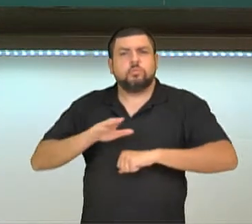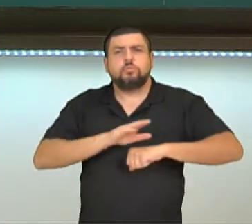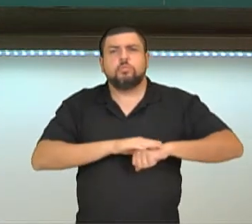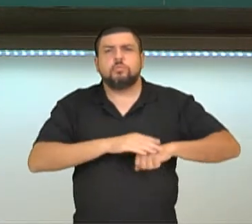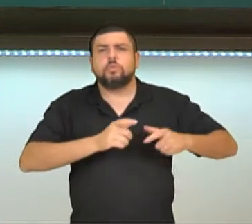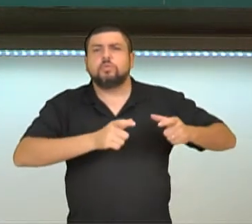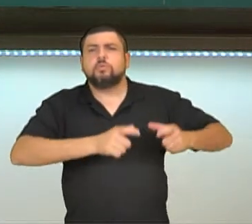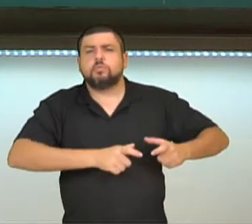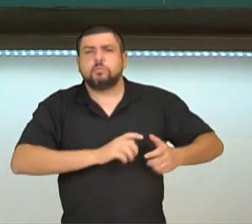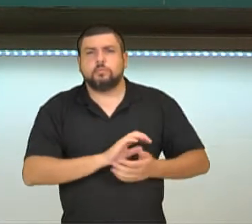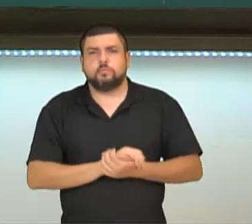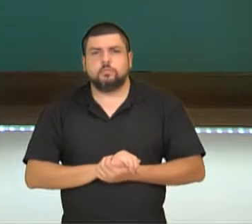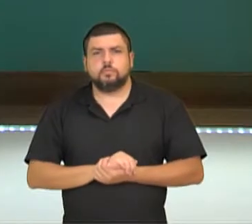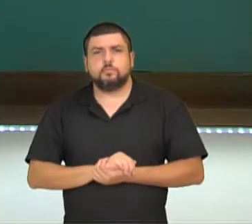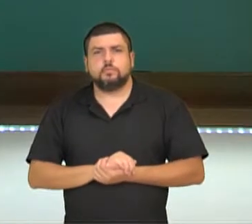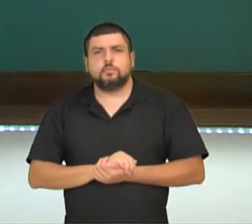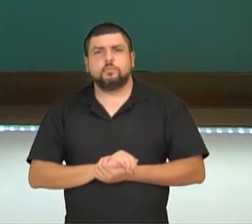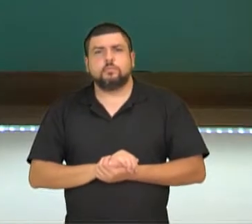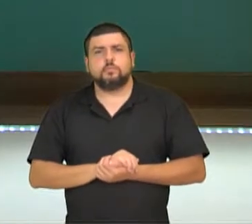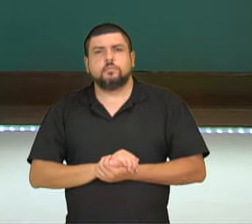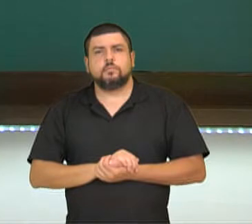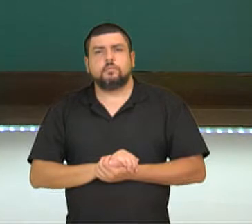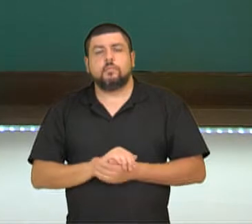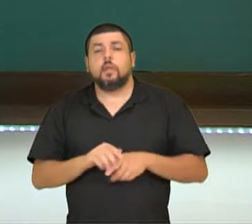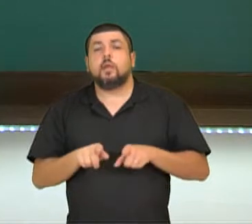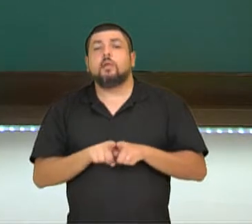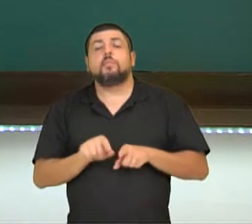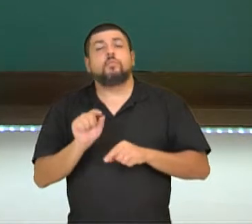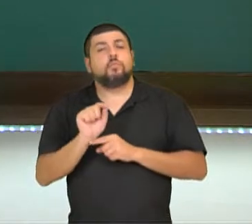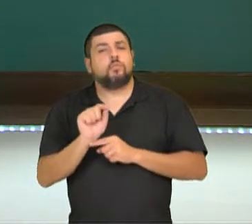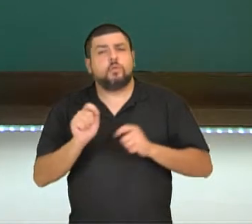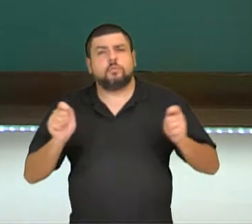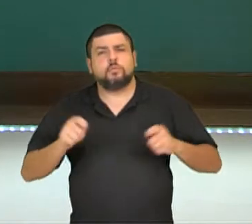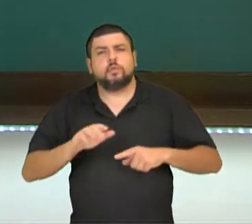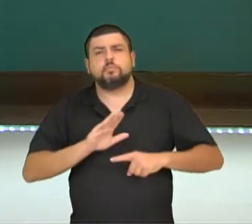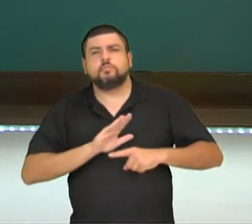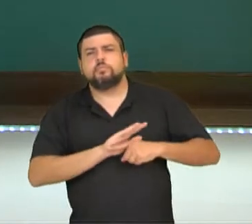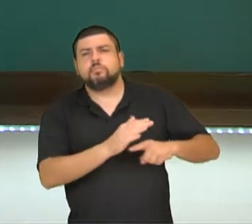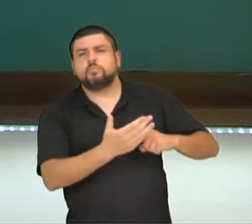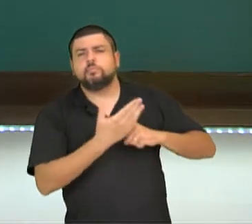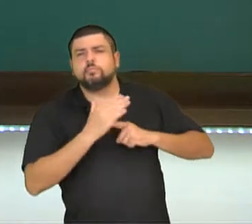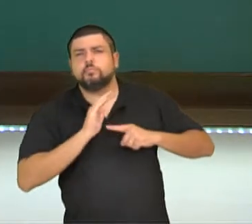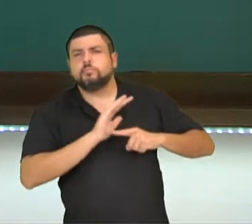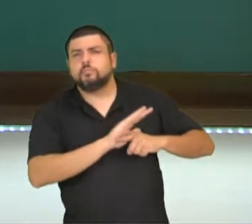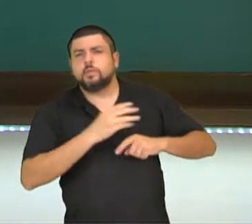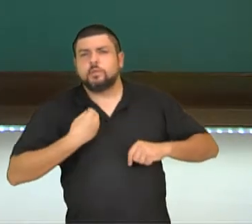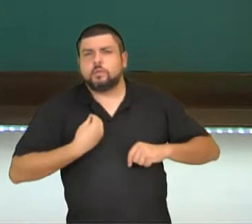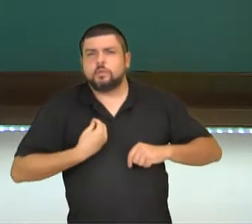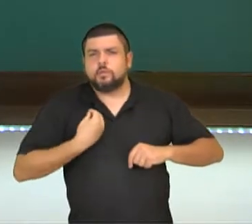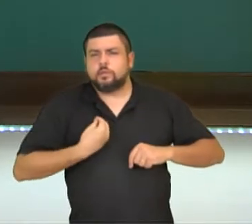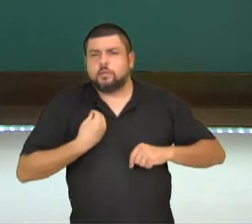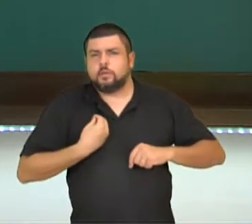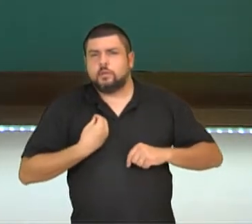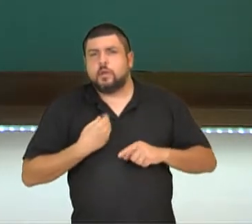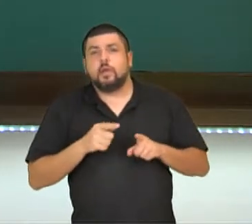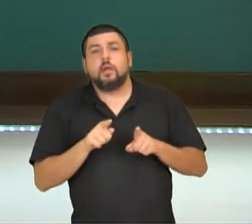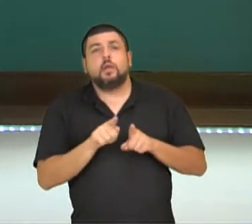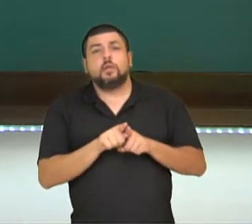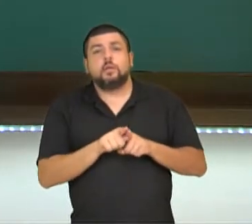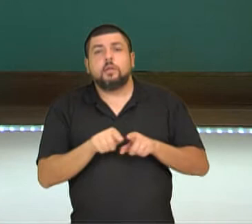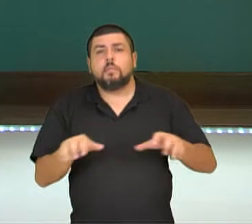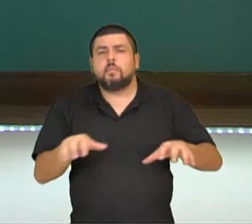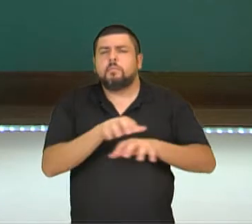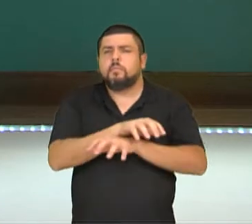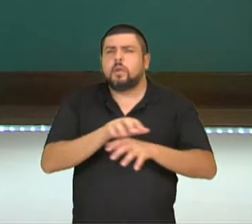né? Favorece formas solidárias de viver, produzir e contribuir para a promoção da biodiversidade e